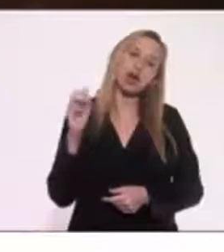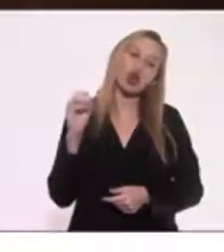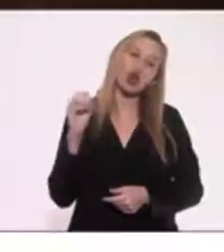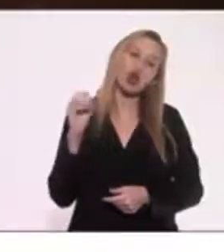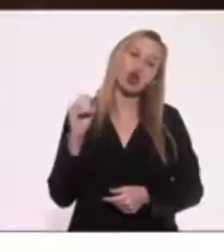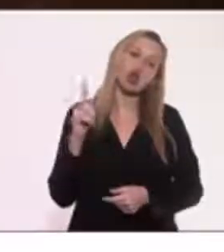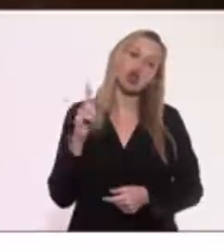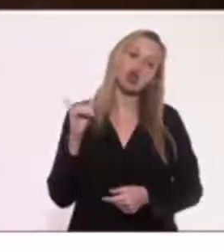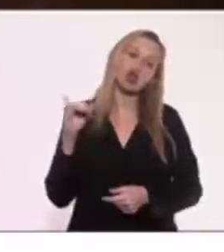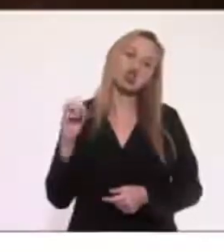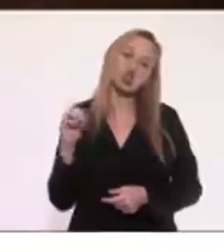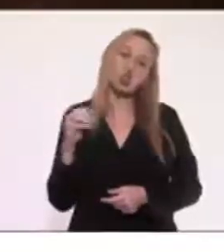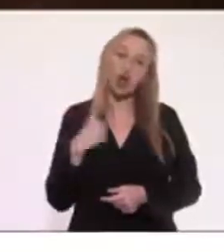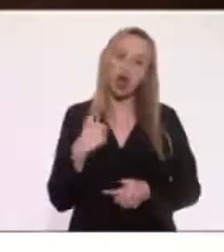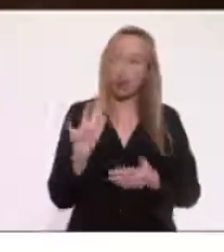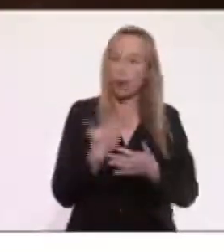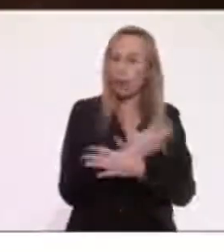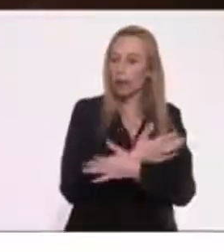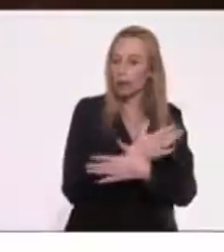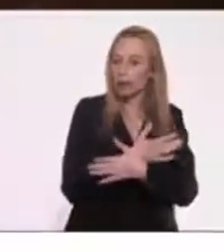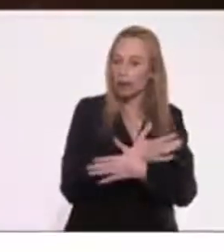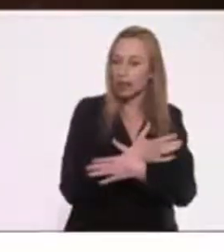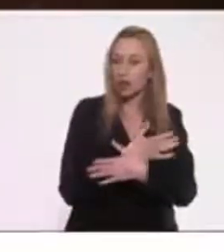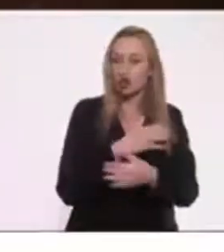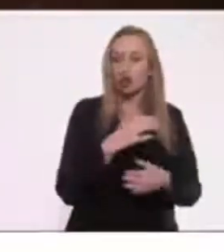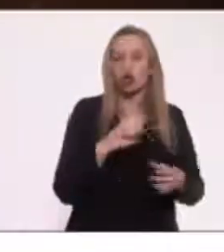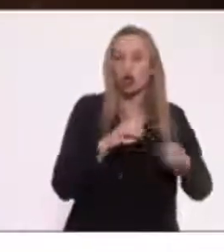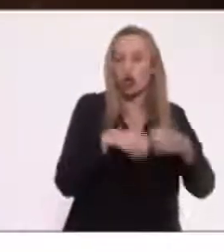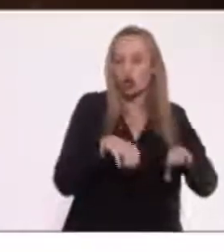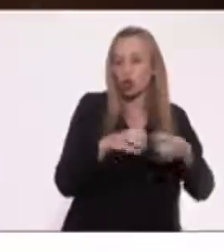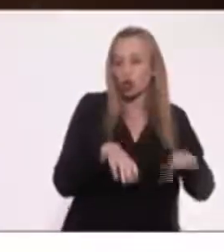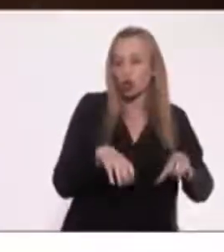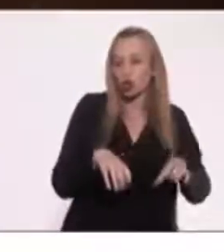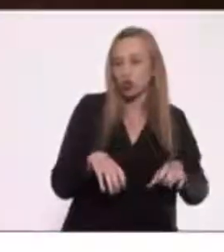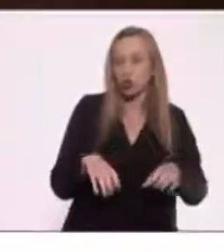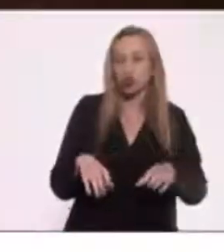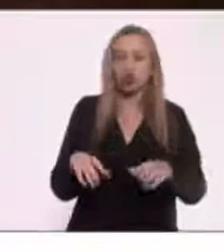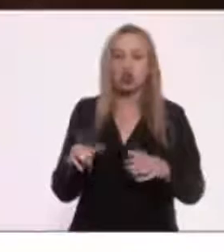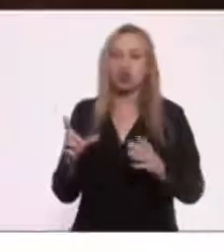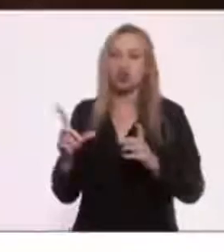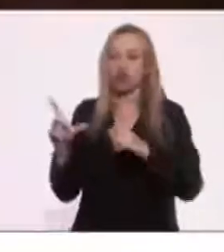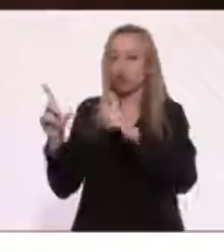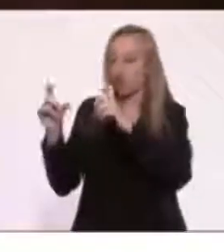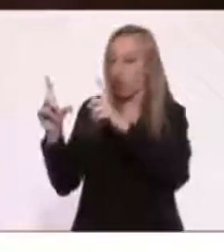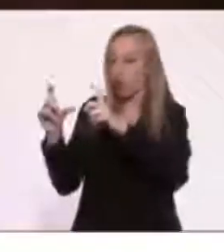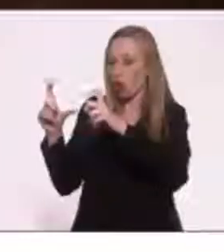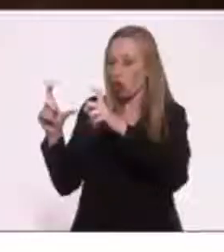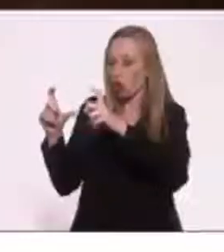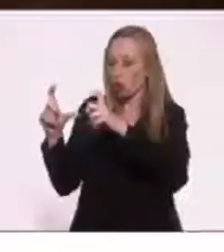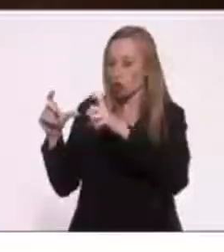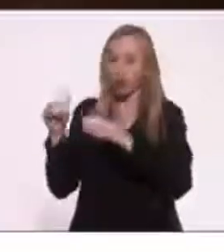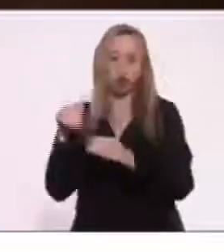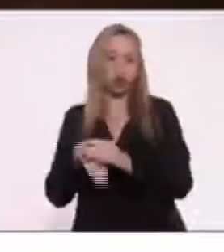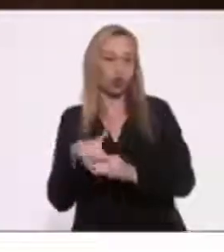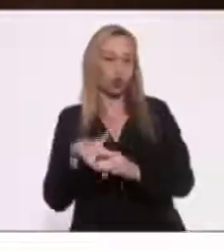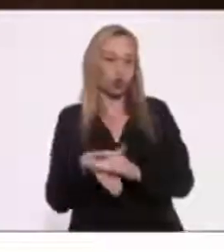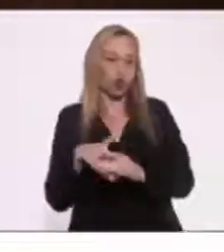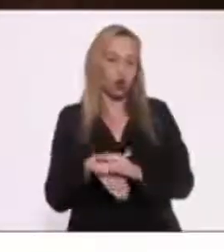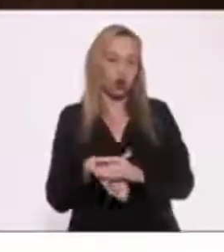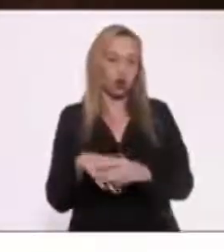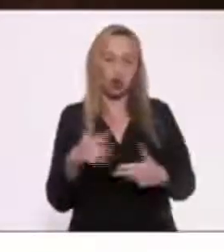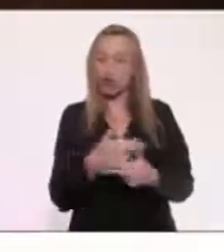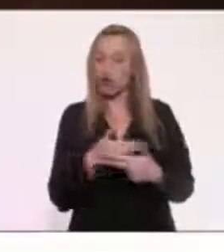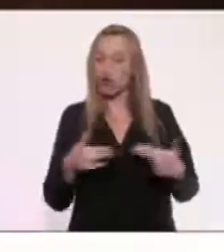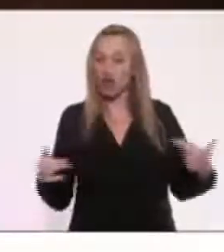dos concursos públicos em troca de voto, em troca de uma foto bonita ou de um vídeo nas redes sociais, como muitos deputados nessa casa